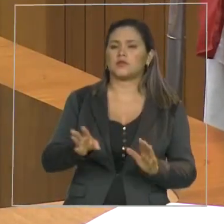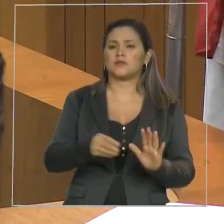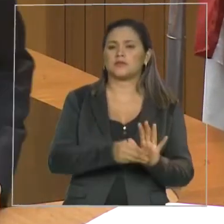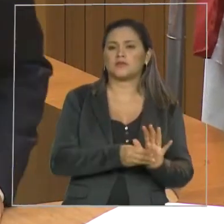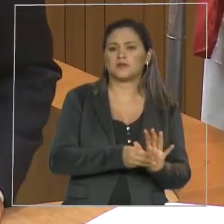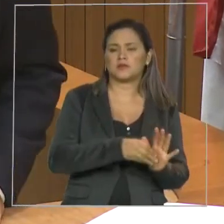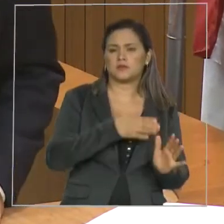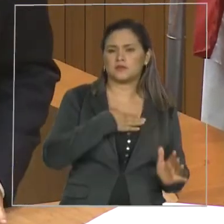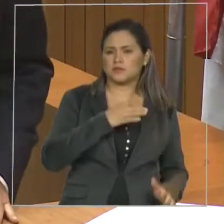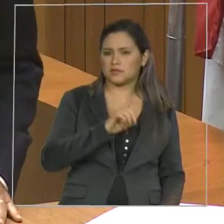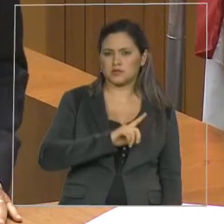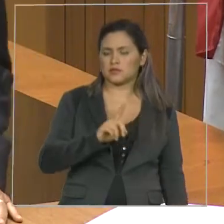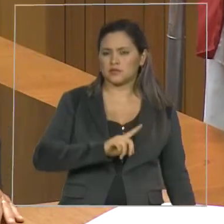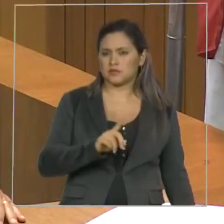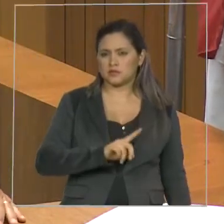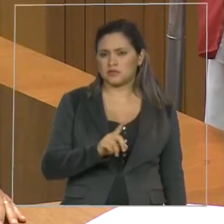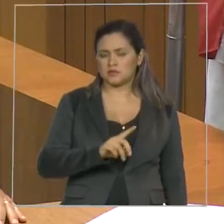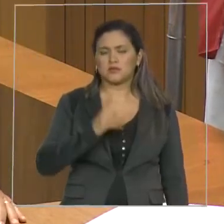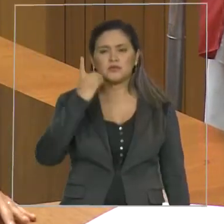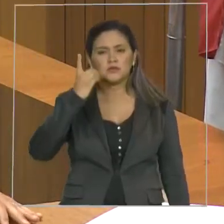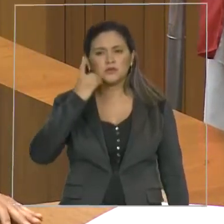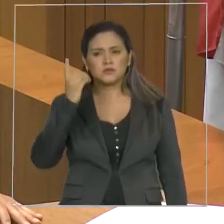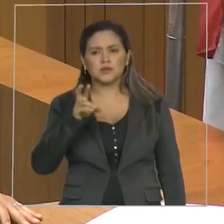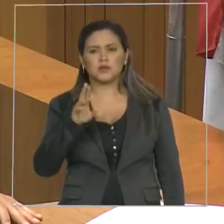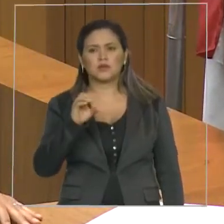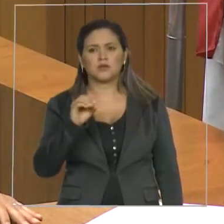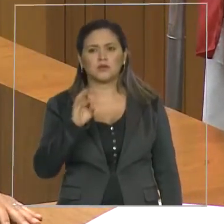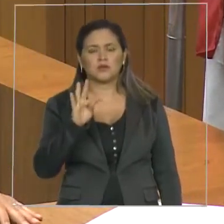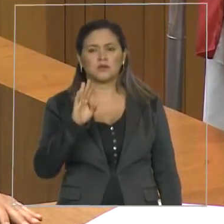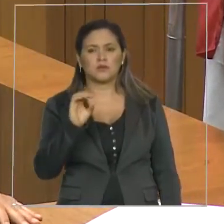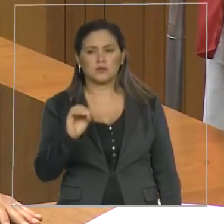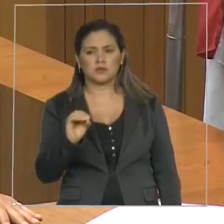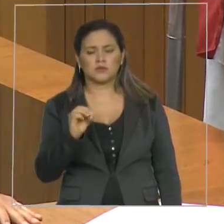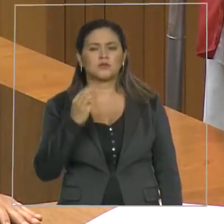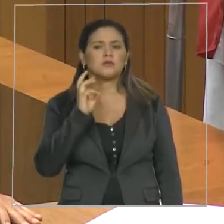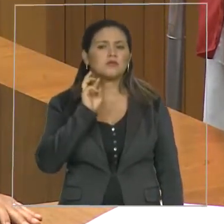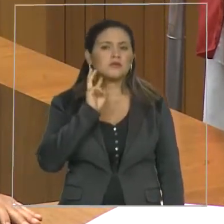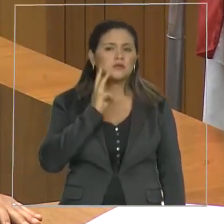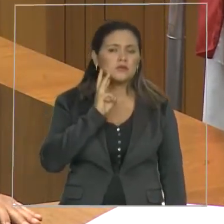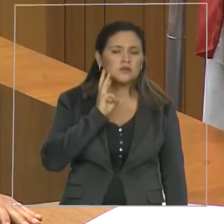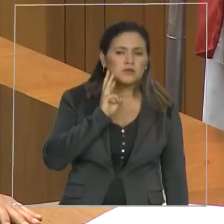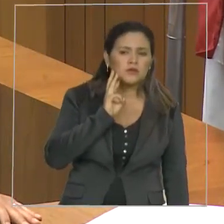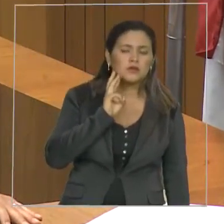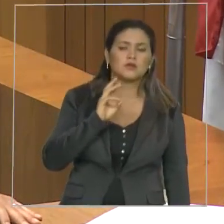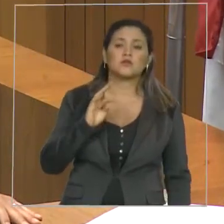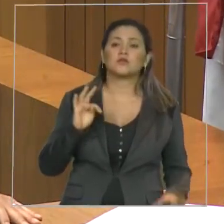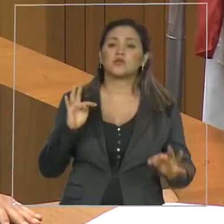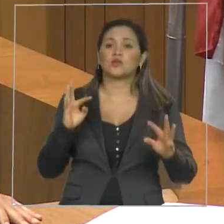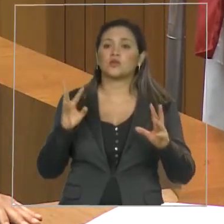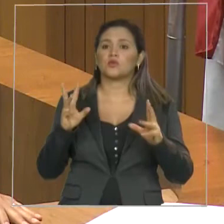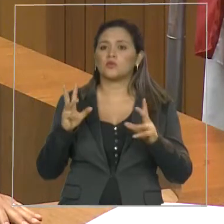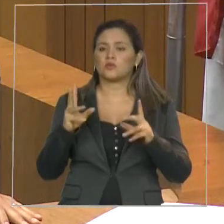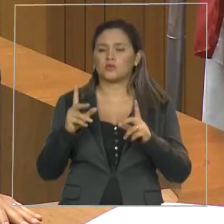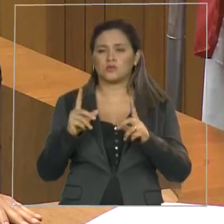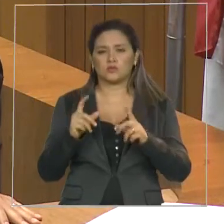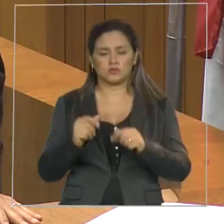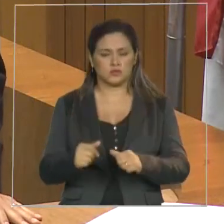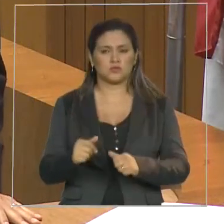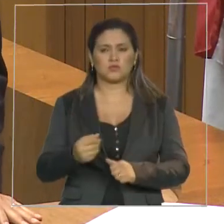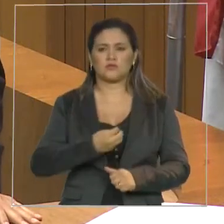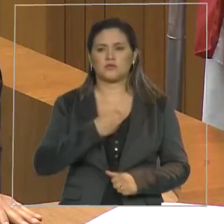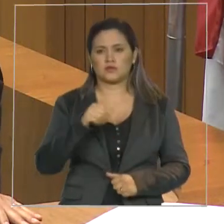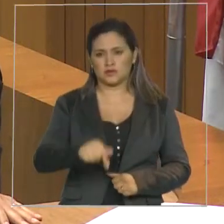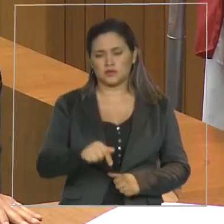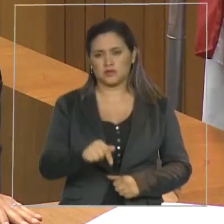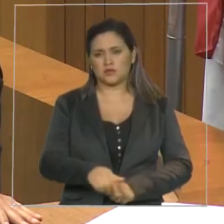mim, ou pelo deputado Roberto Costa, ou deputado Hélito, que lá estavam presentes, mas por todas as entidades que lá participaram,